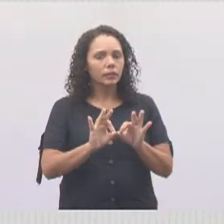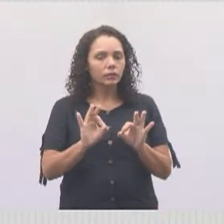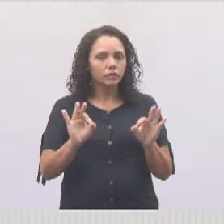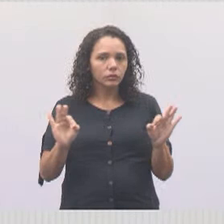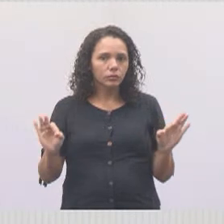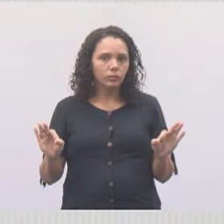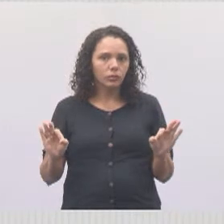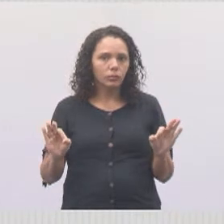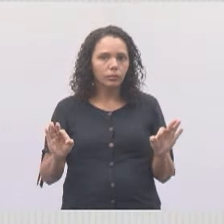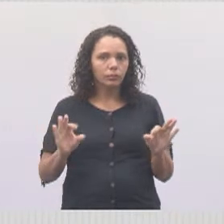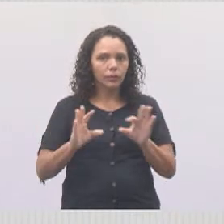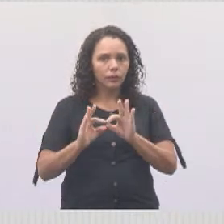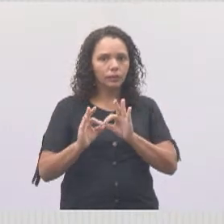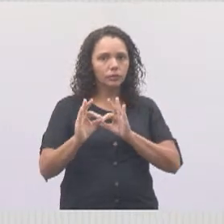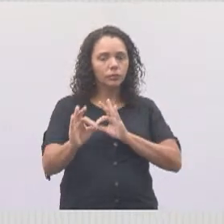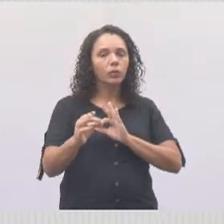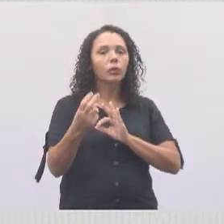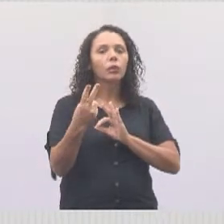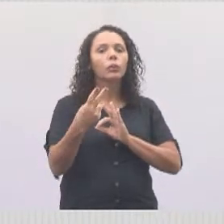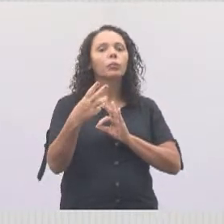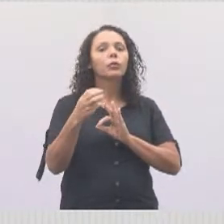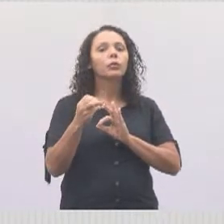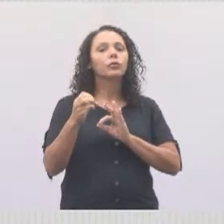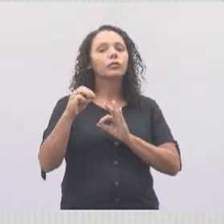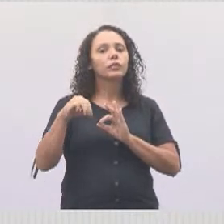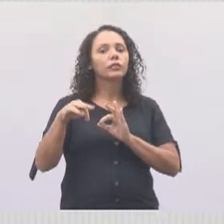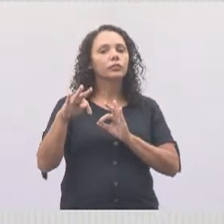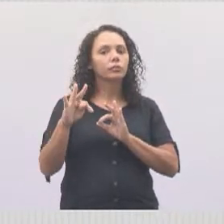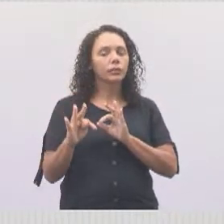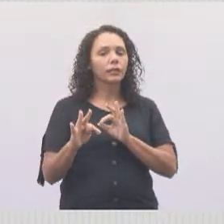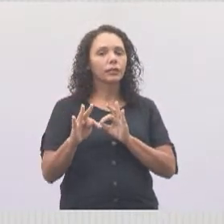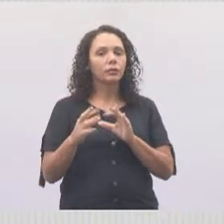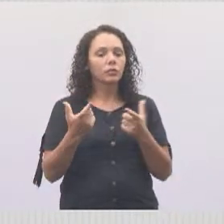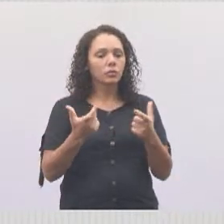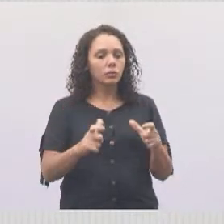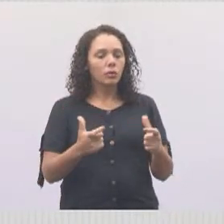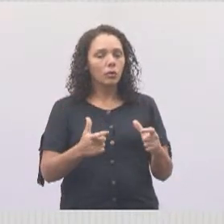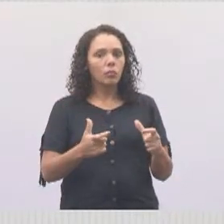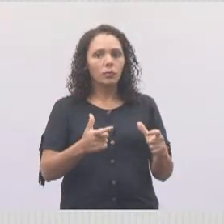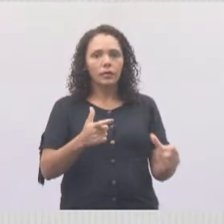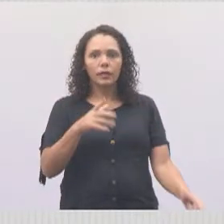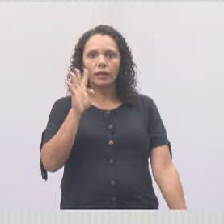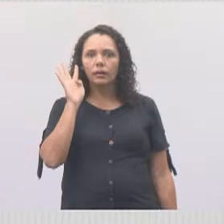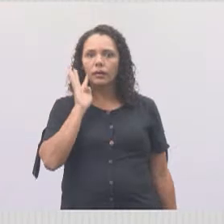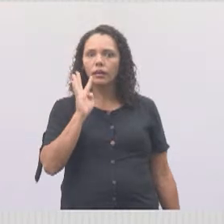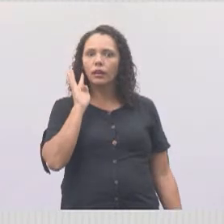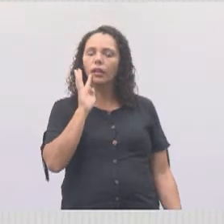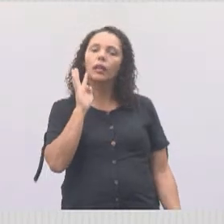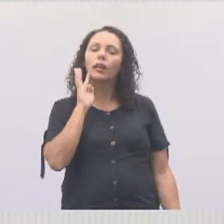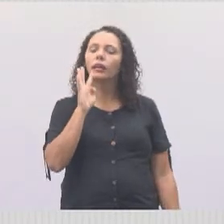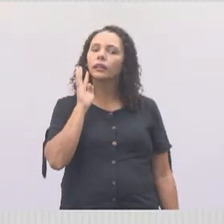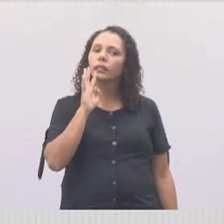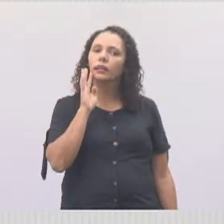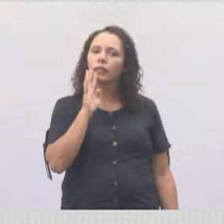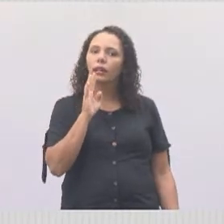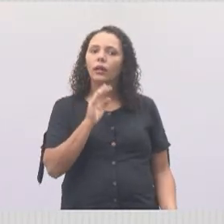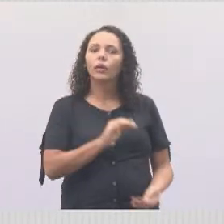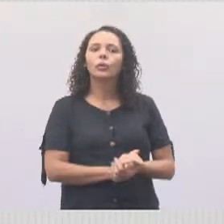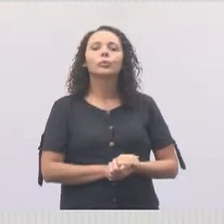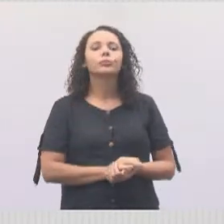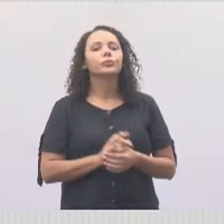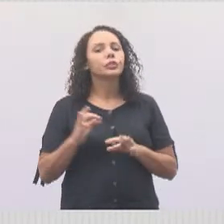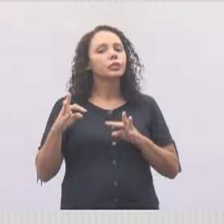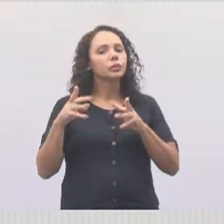comprimento por 20 de largura. Então, vai ser um espaço bem bacana, onde vai agraciar